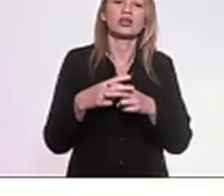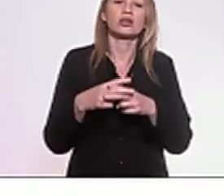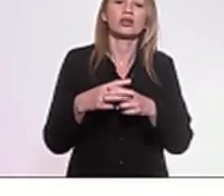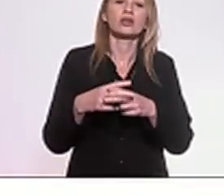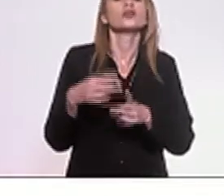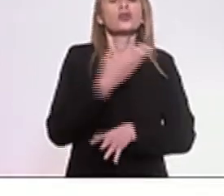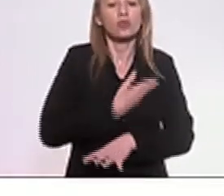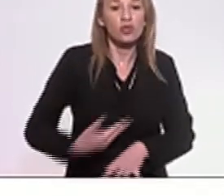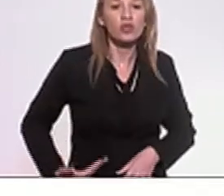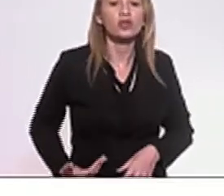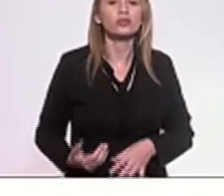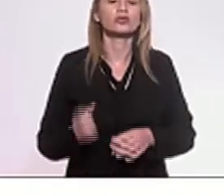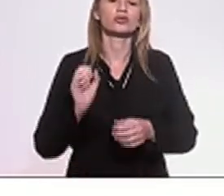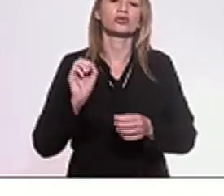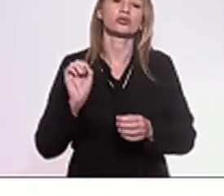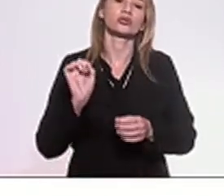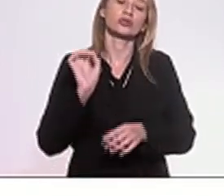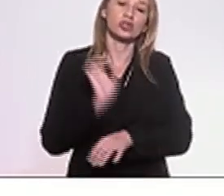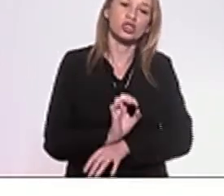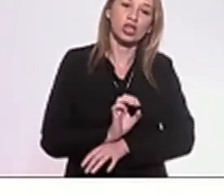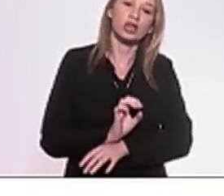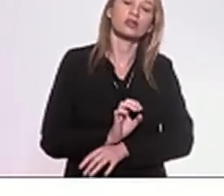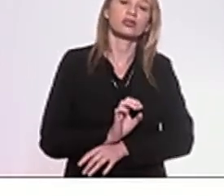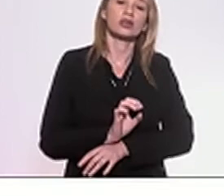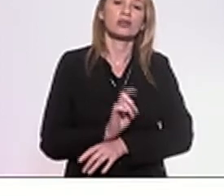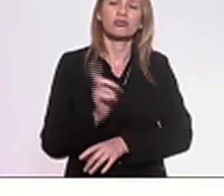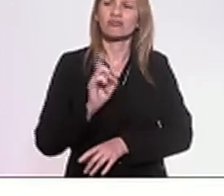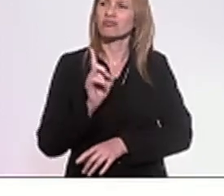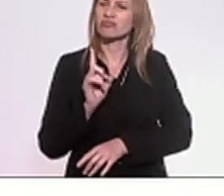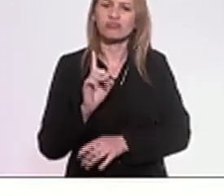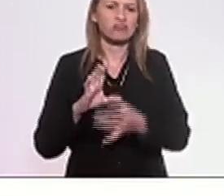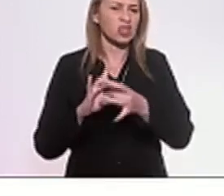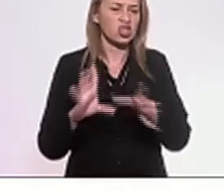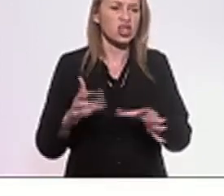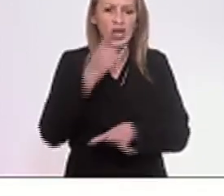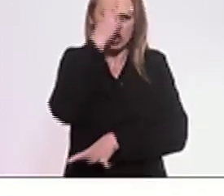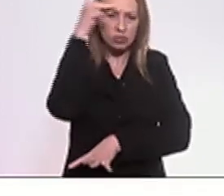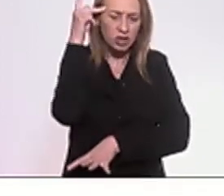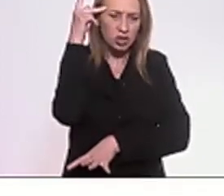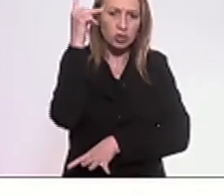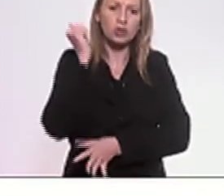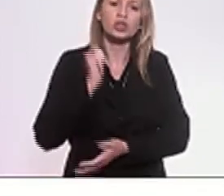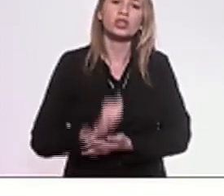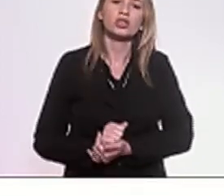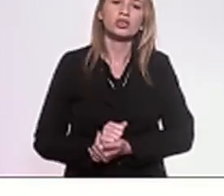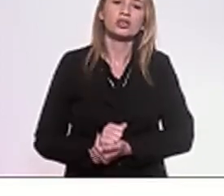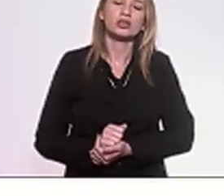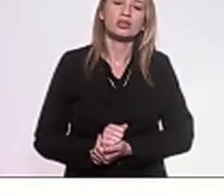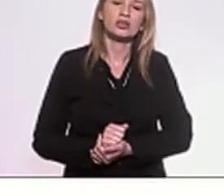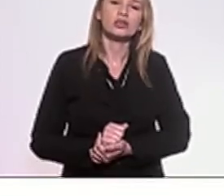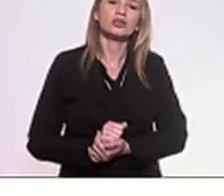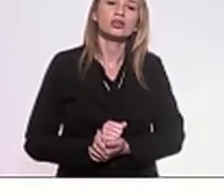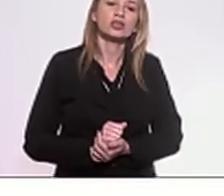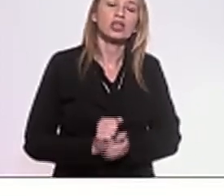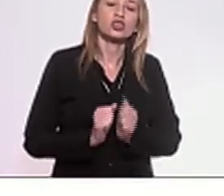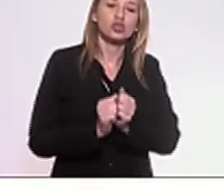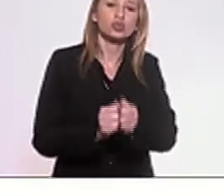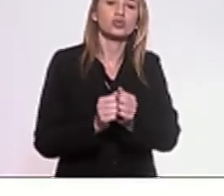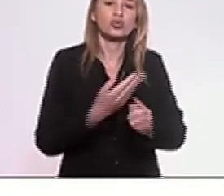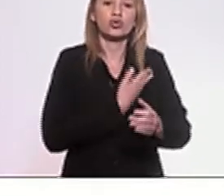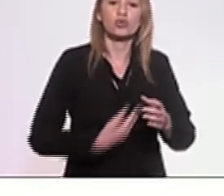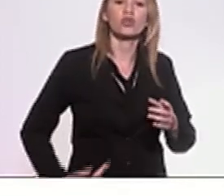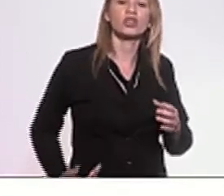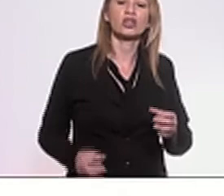briga pelo governador, mas que não vai deixar com que as pessoas que estejam ao redor do governo